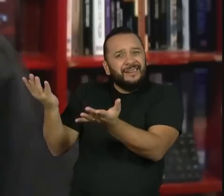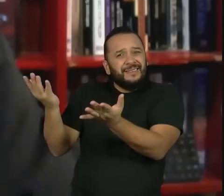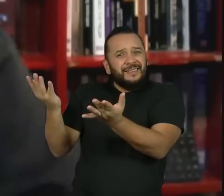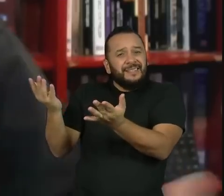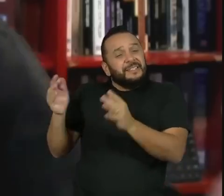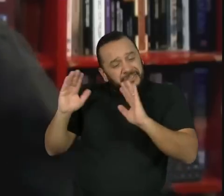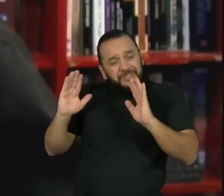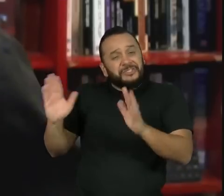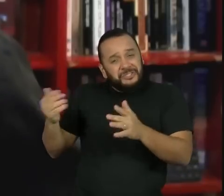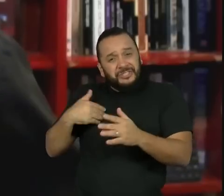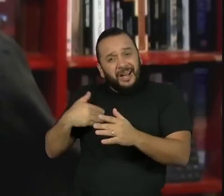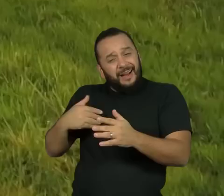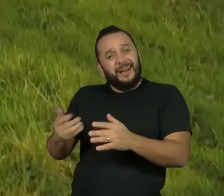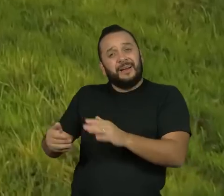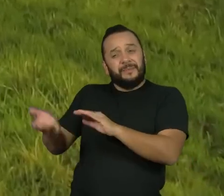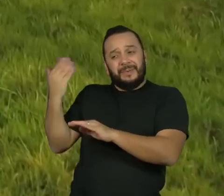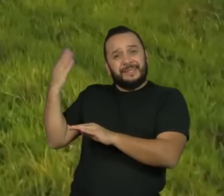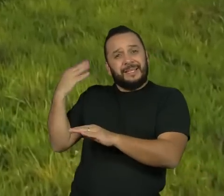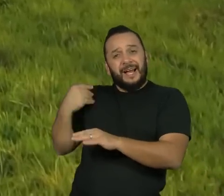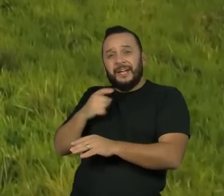água, para segurar a água.